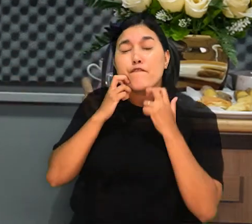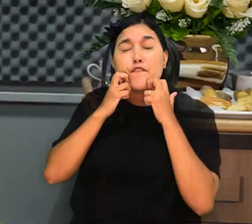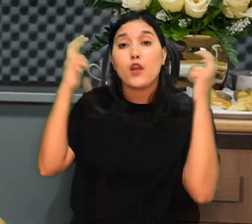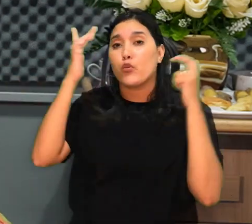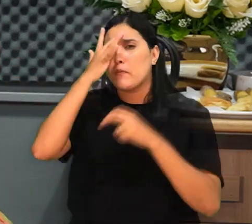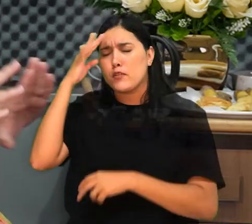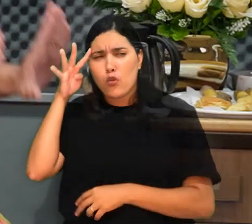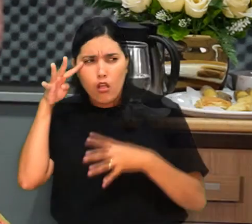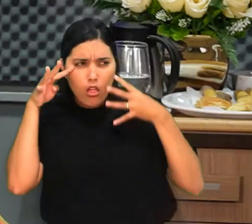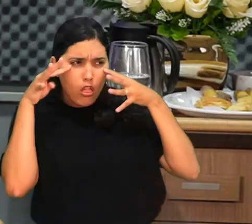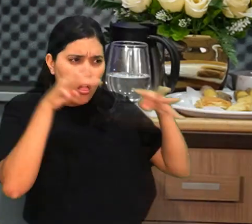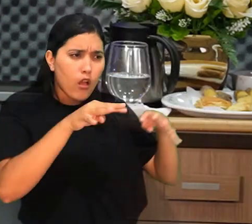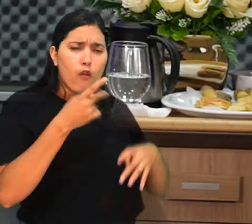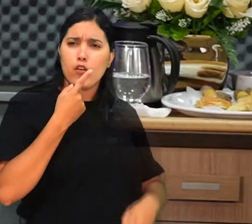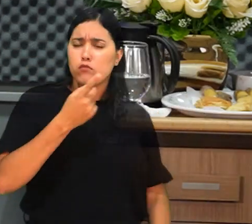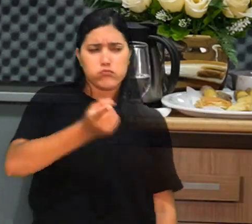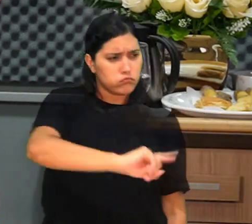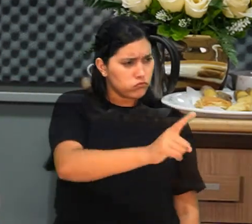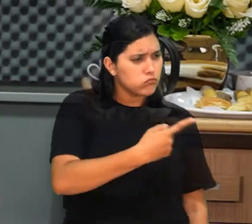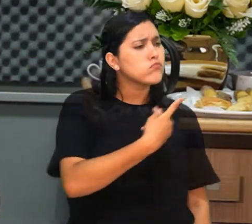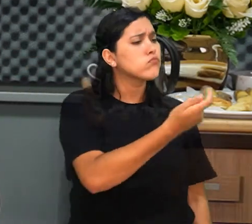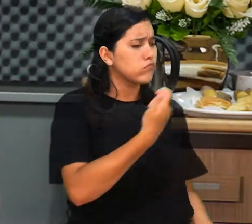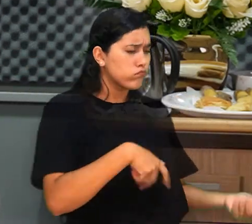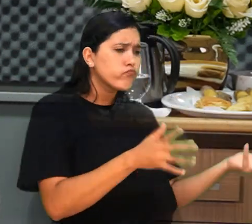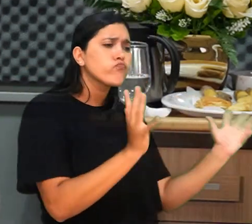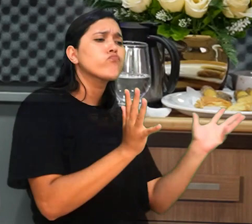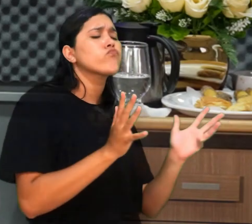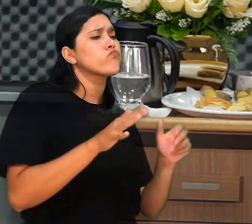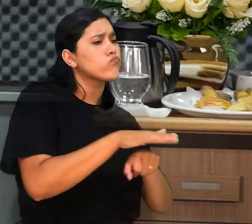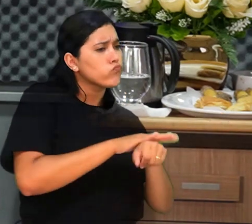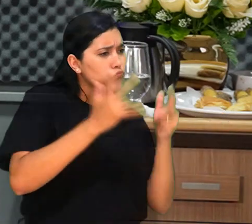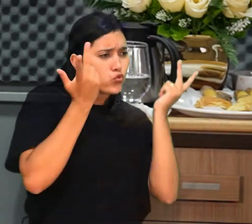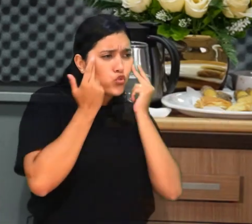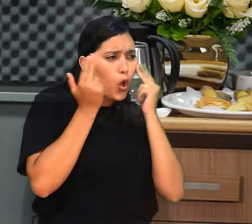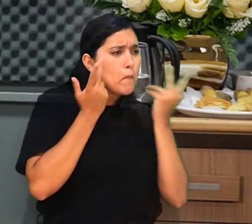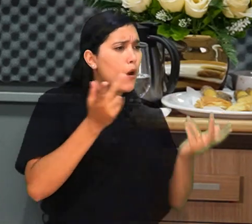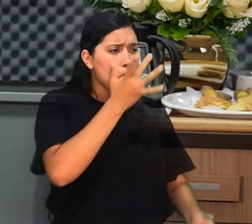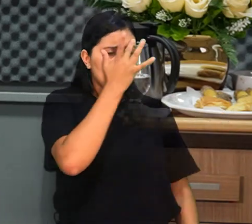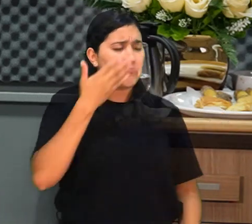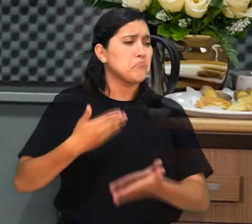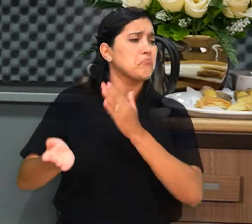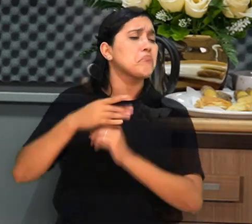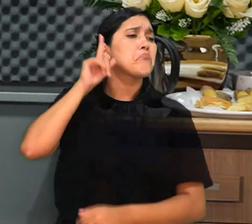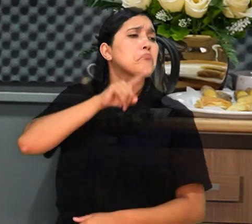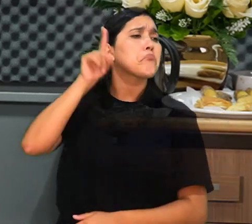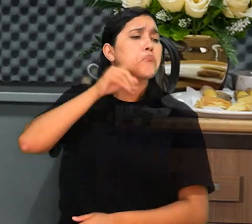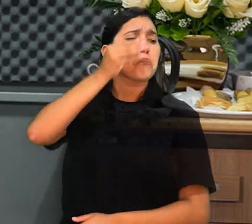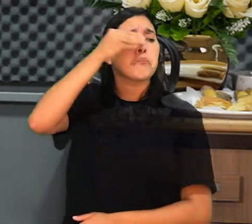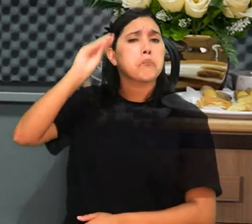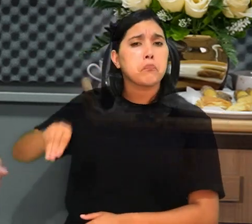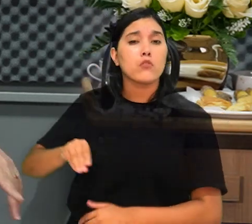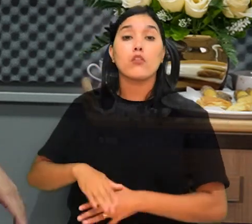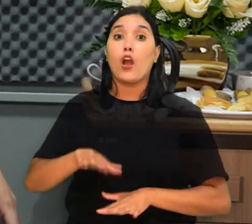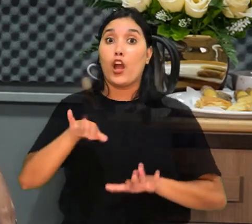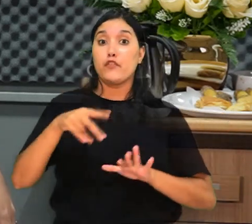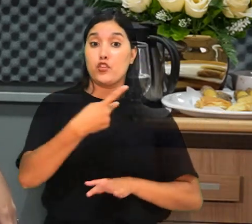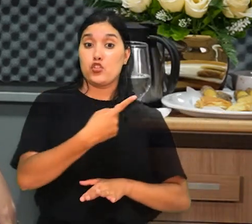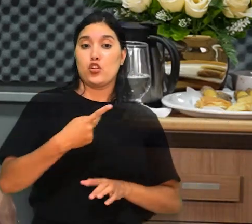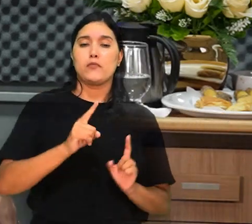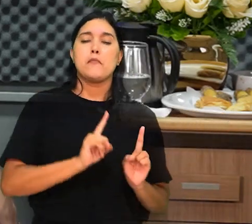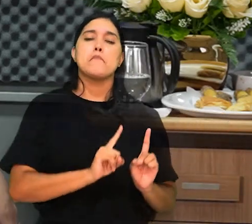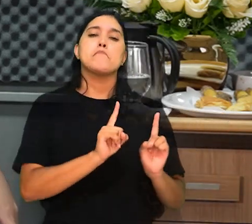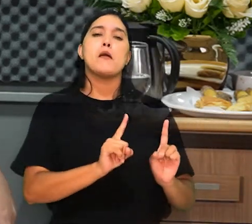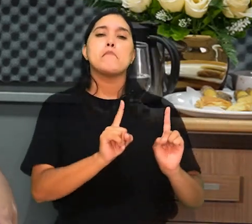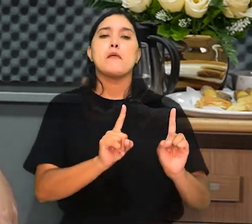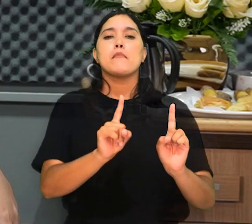Ele morria de vergonha de falar a público, né? No caso, falar com as mãos. Ele morria de vergonha. E aí eu dizia para ele: não, a gente precisa